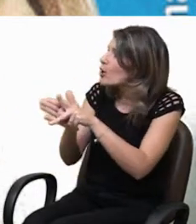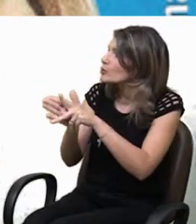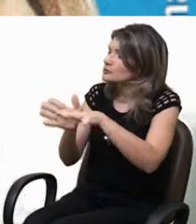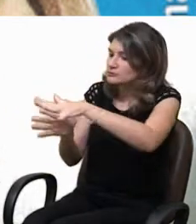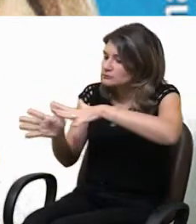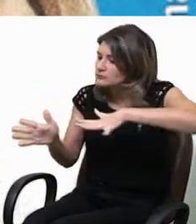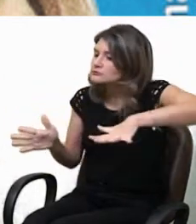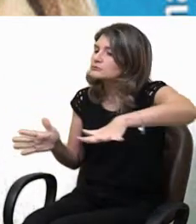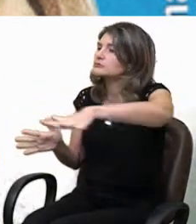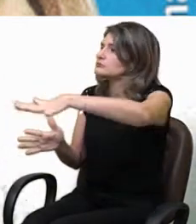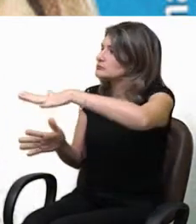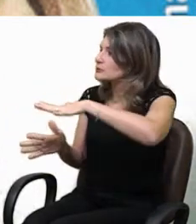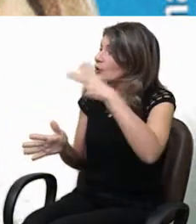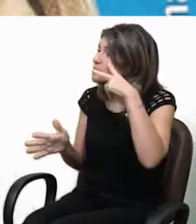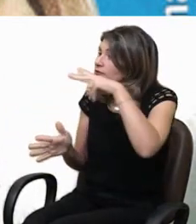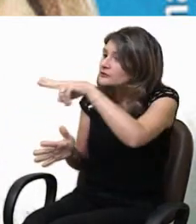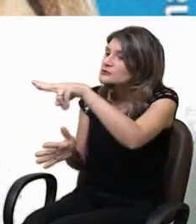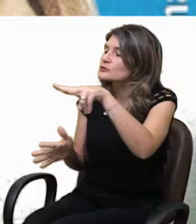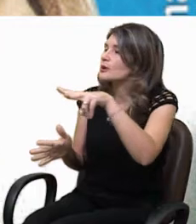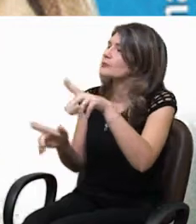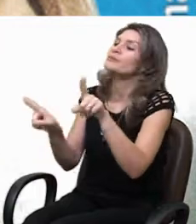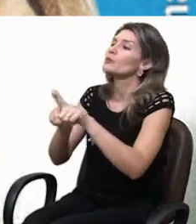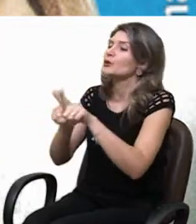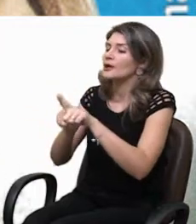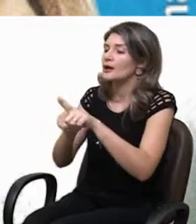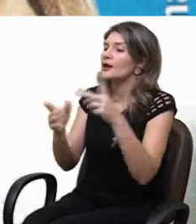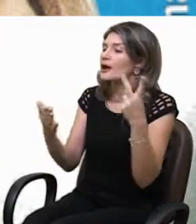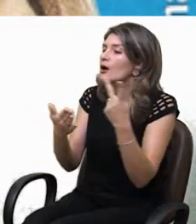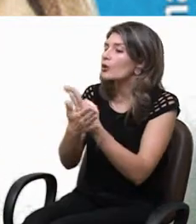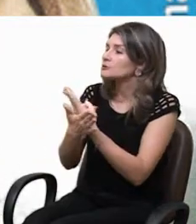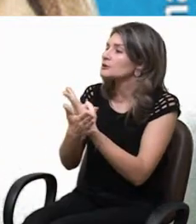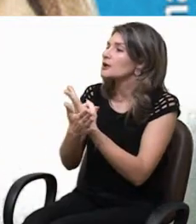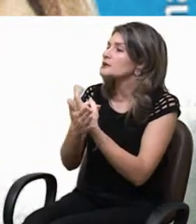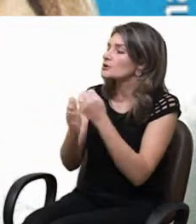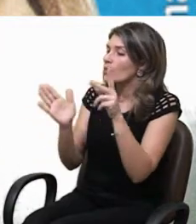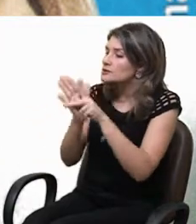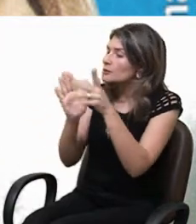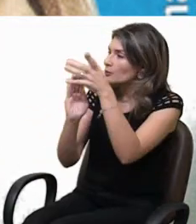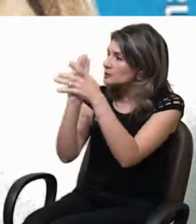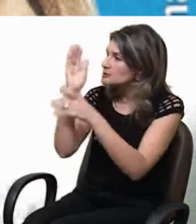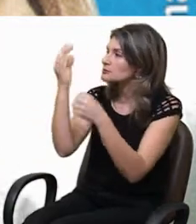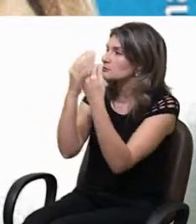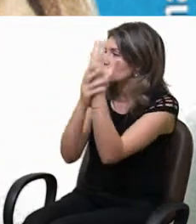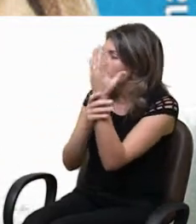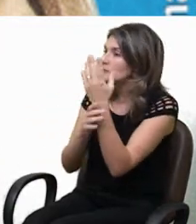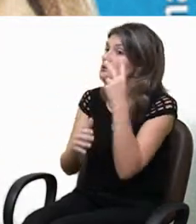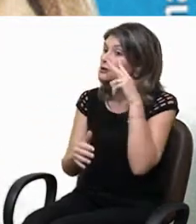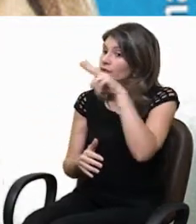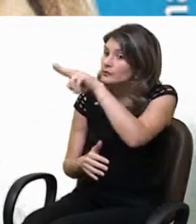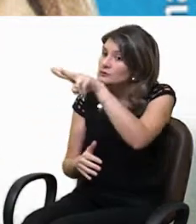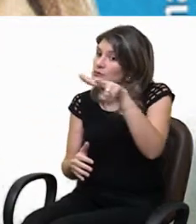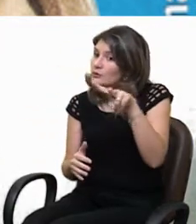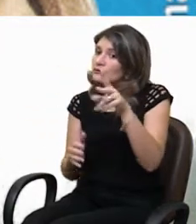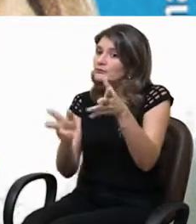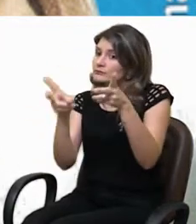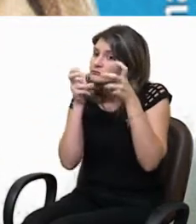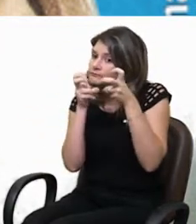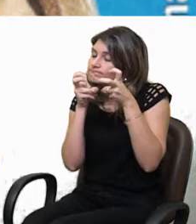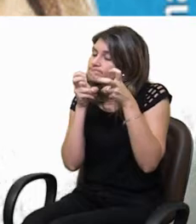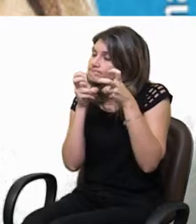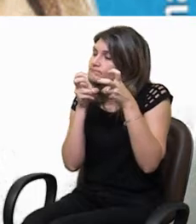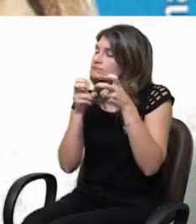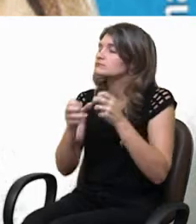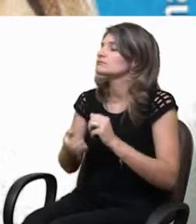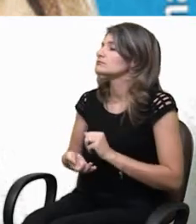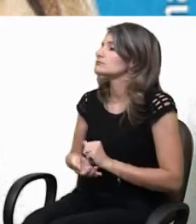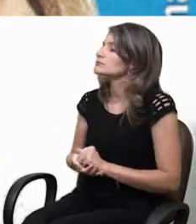ela é visual, espacial, né? Porque ela acontece com as mãos e com o visual, né? As